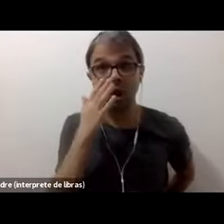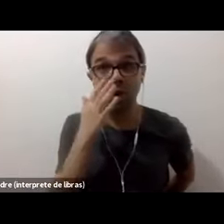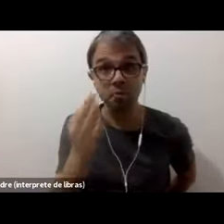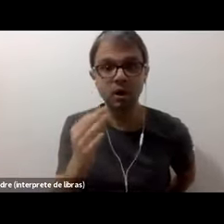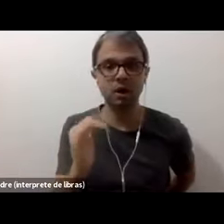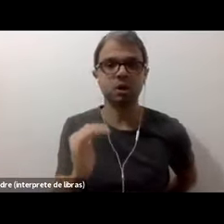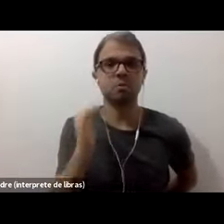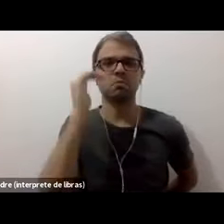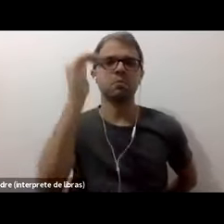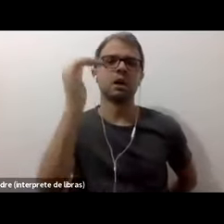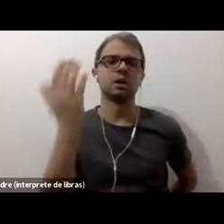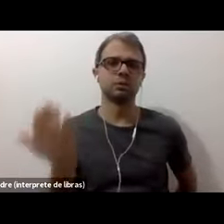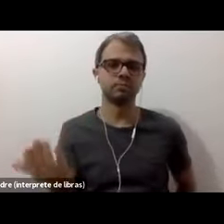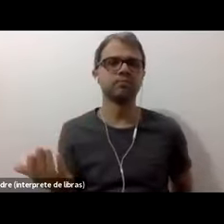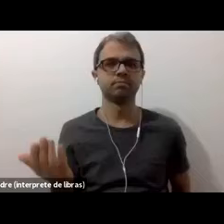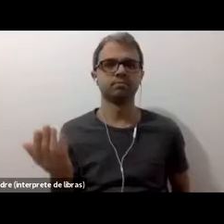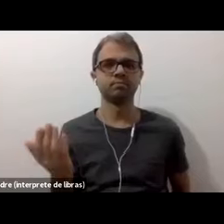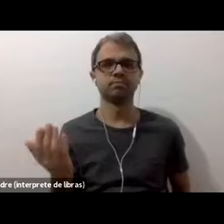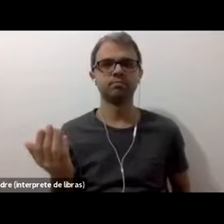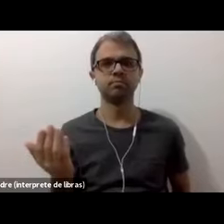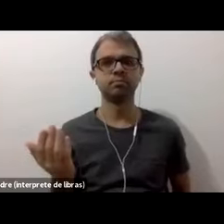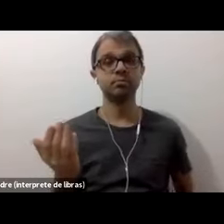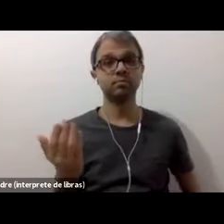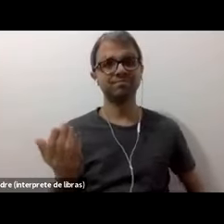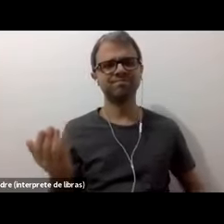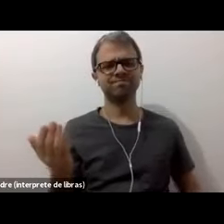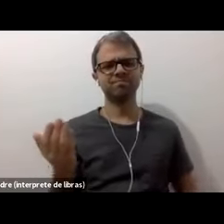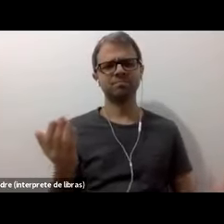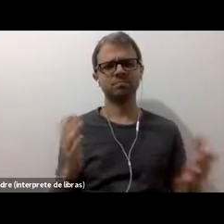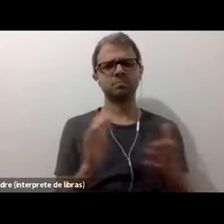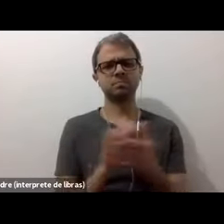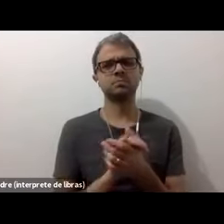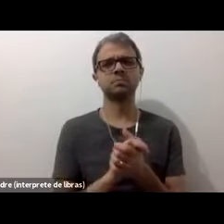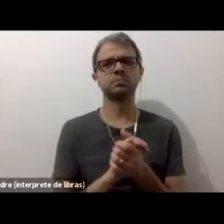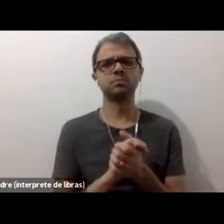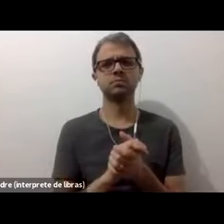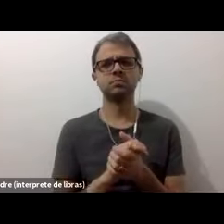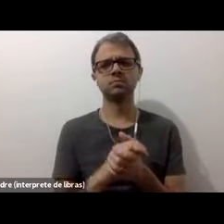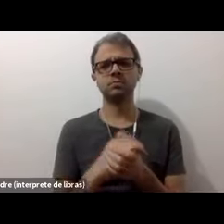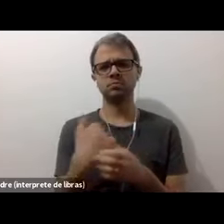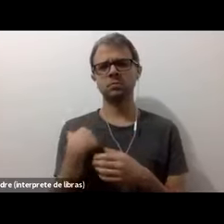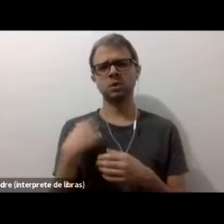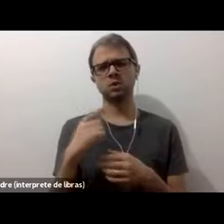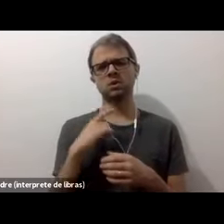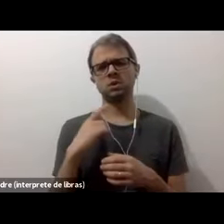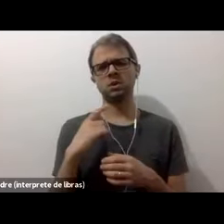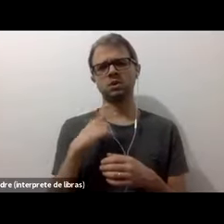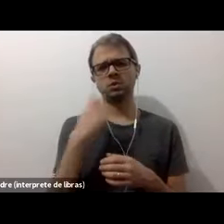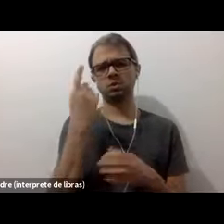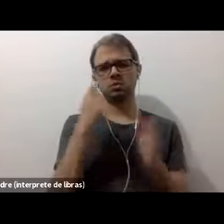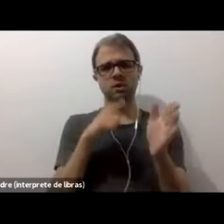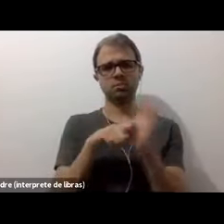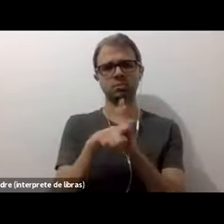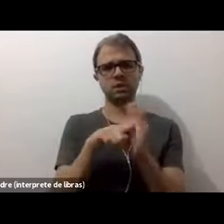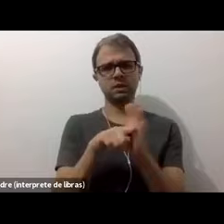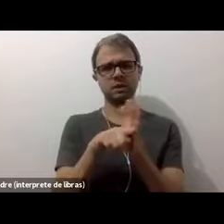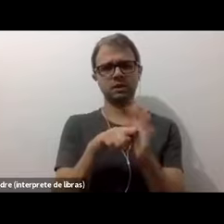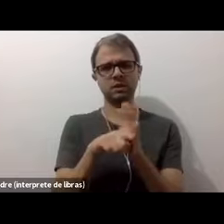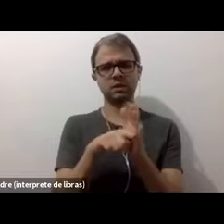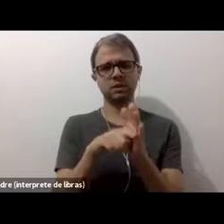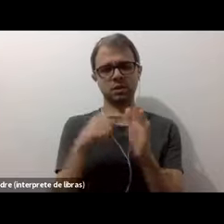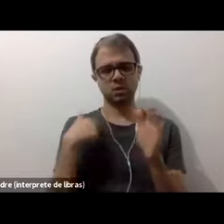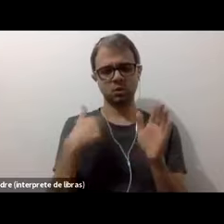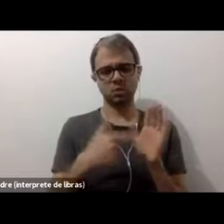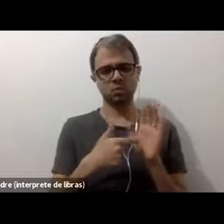A gente percebe, a gente tem eu trouxe uma pesquisa que foi feita recentemente na China,